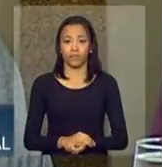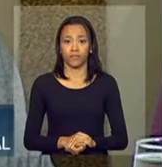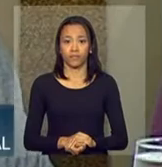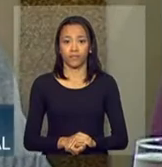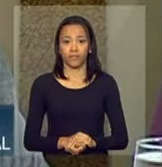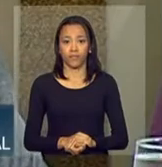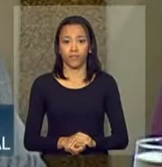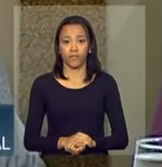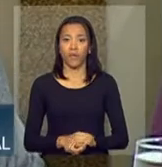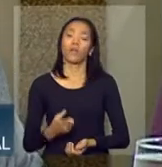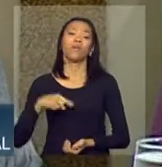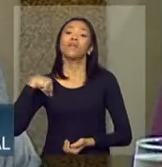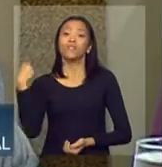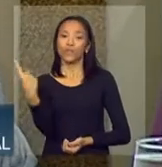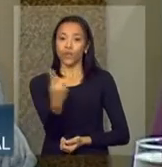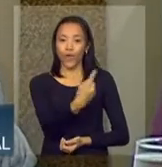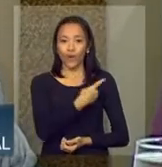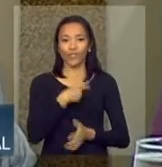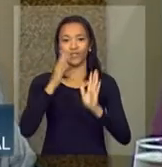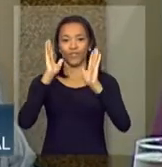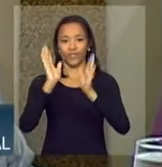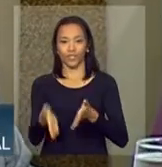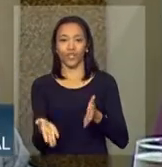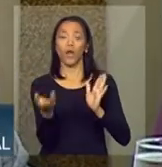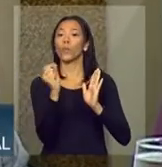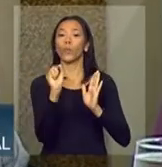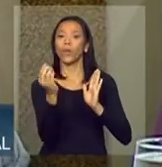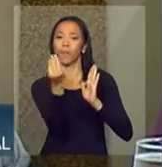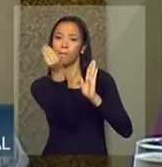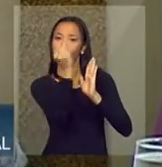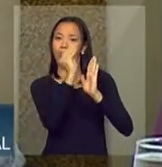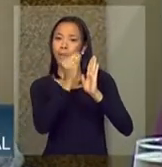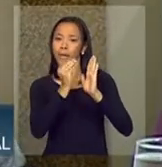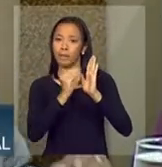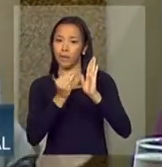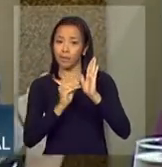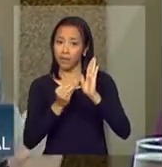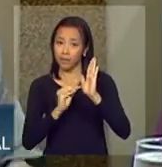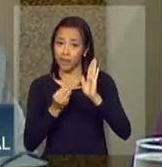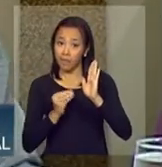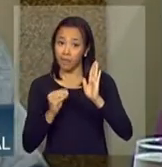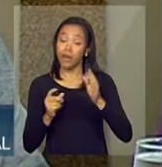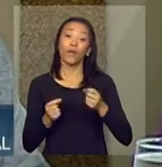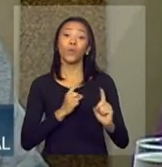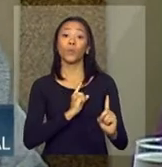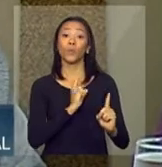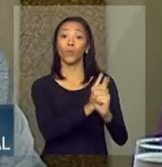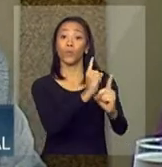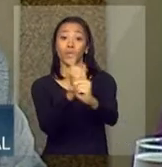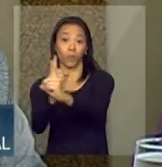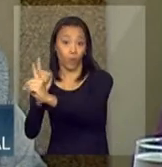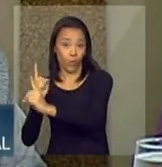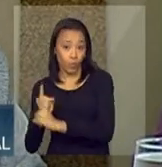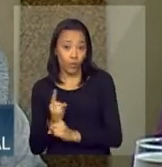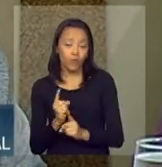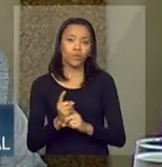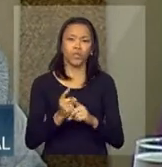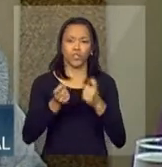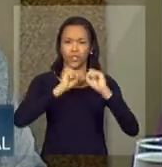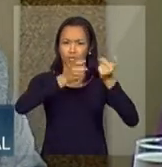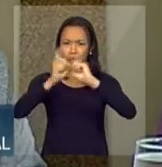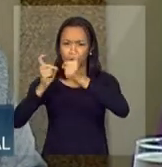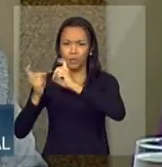que nós estamos programando uma mesa de controvérsia sobre o impacto dos transgênicos